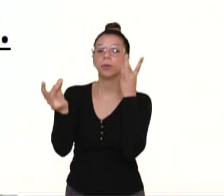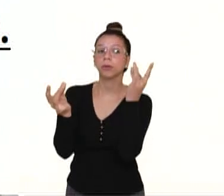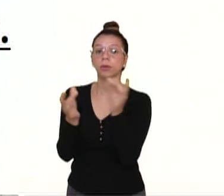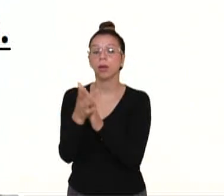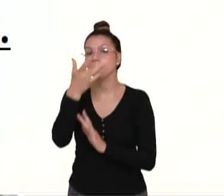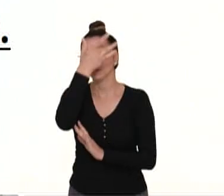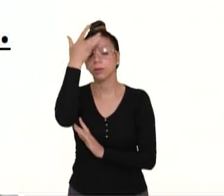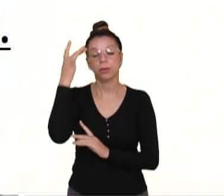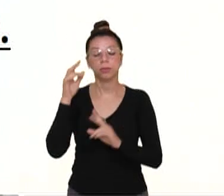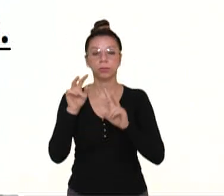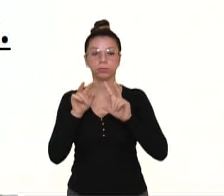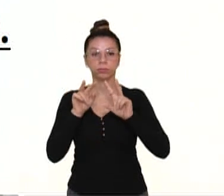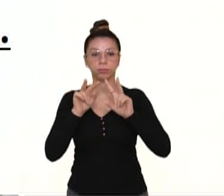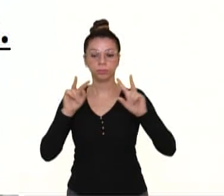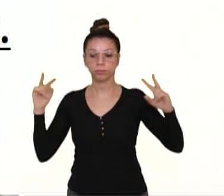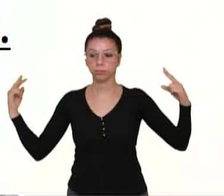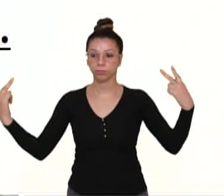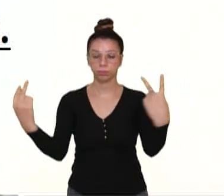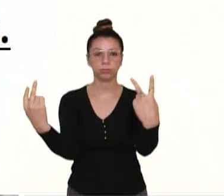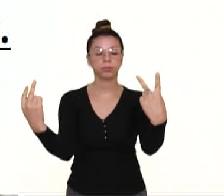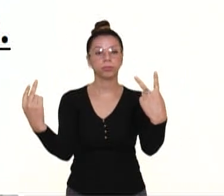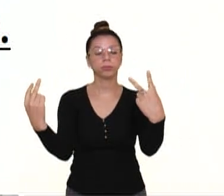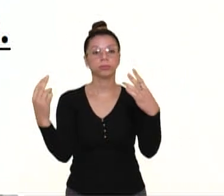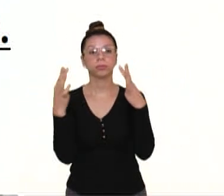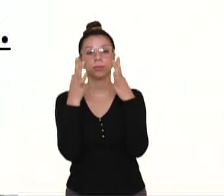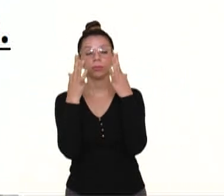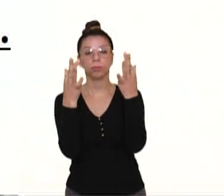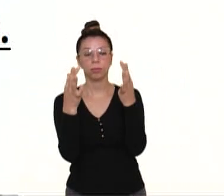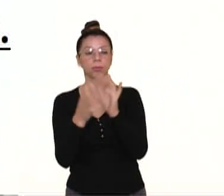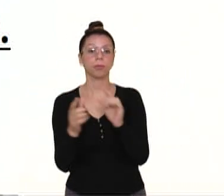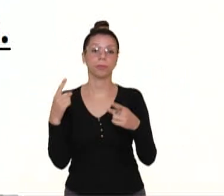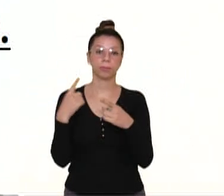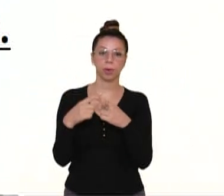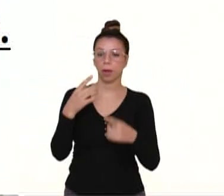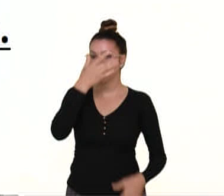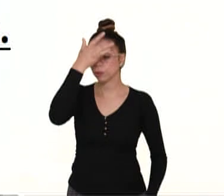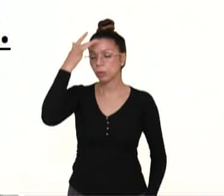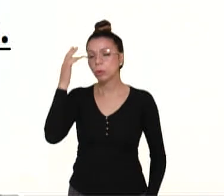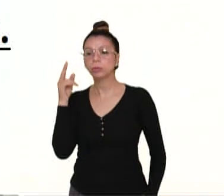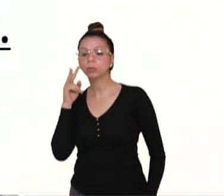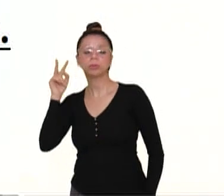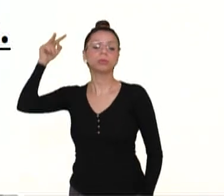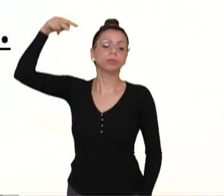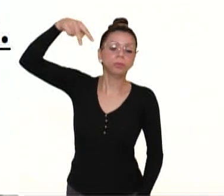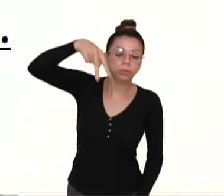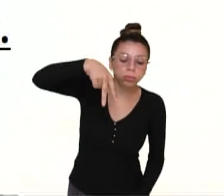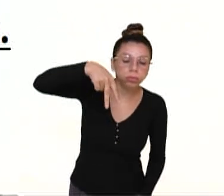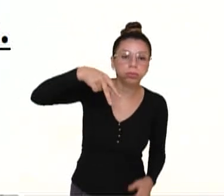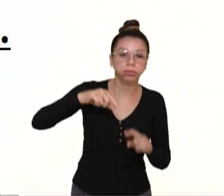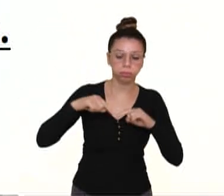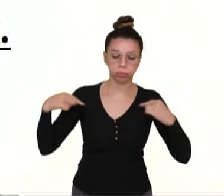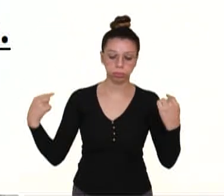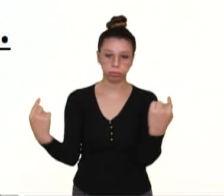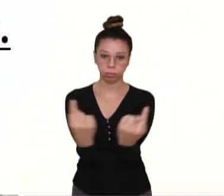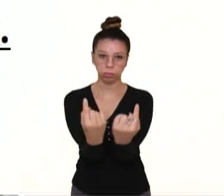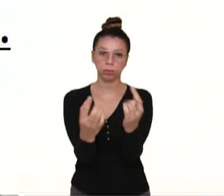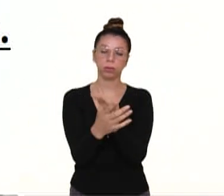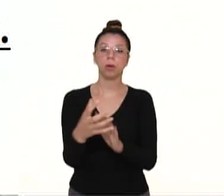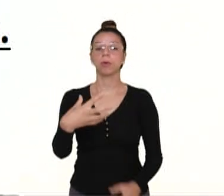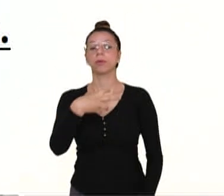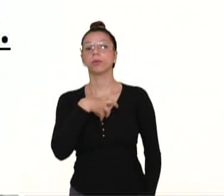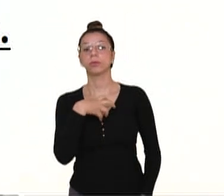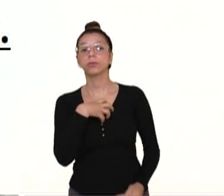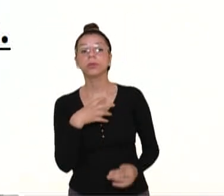para que as pessoas assistam. Por quê? Porque geralmente quem está por fora não vai conseguir ver o que está acontecendo dentro da roda. E uma das formas